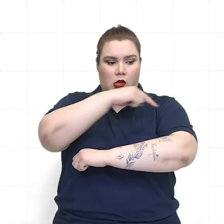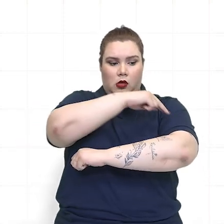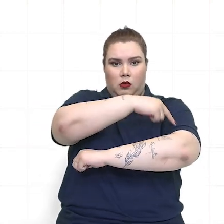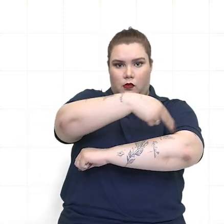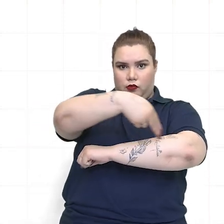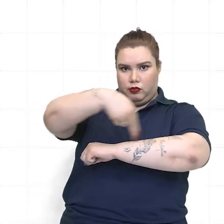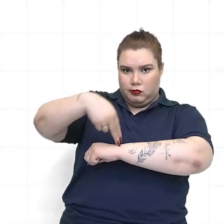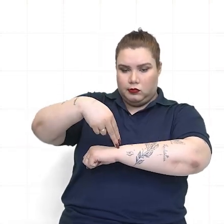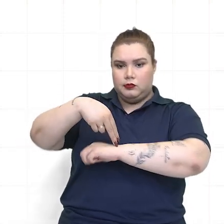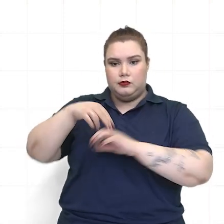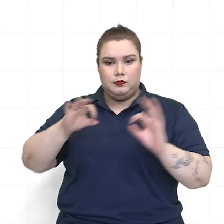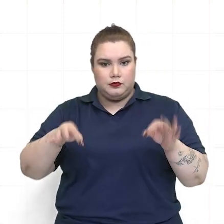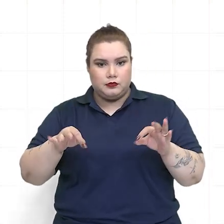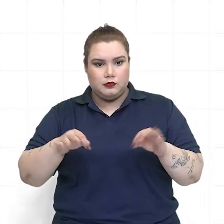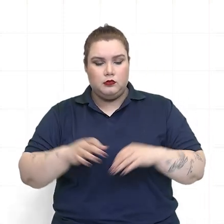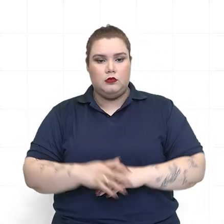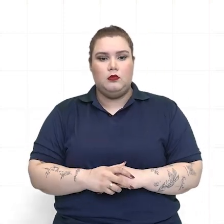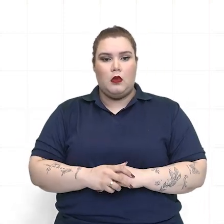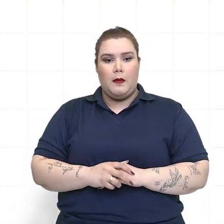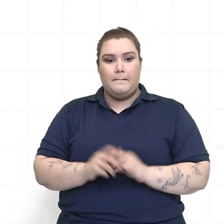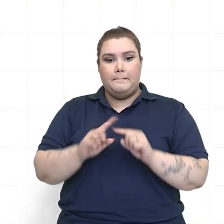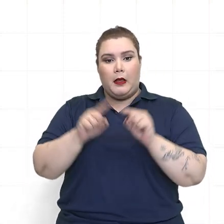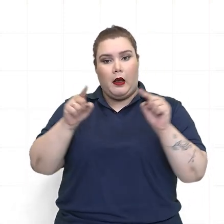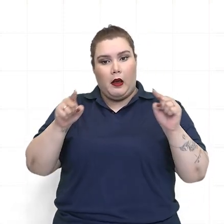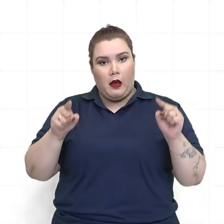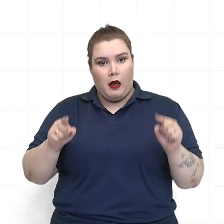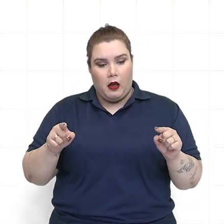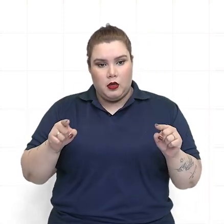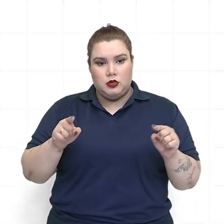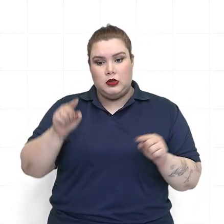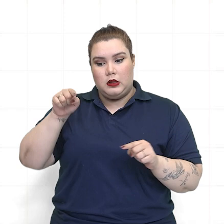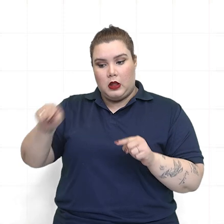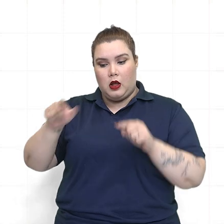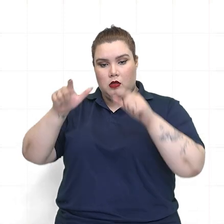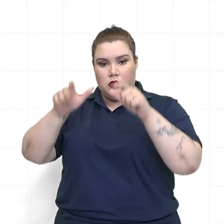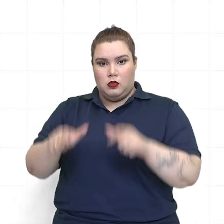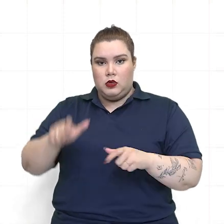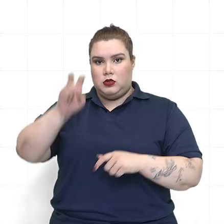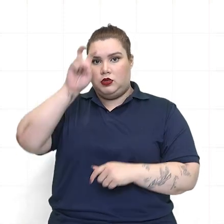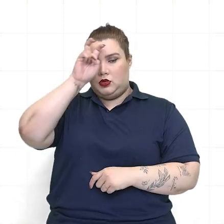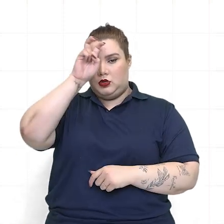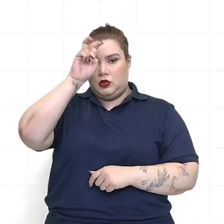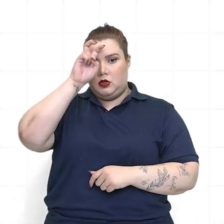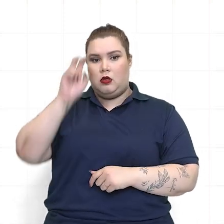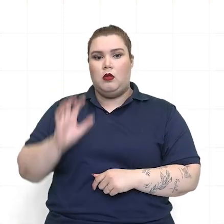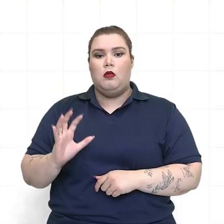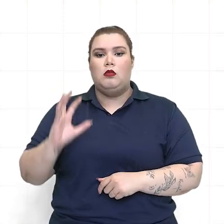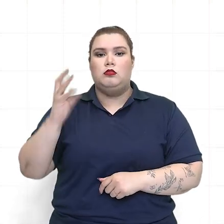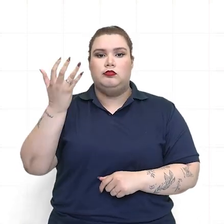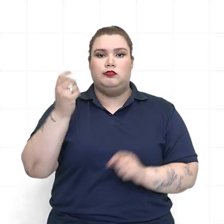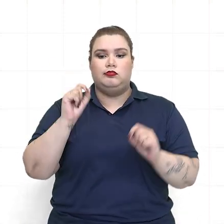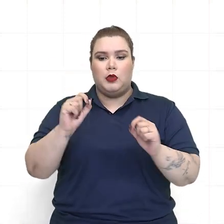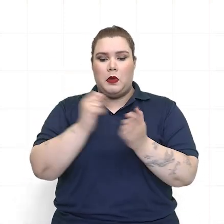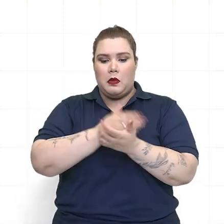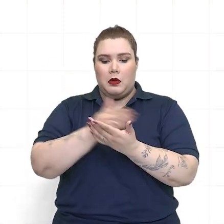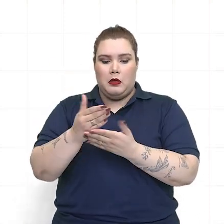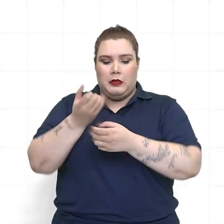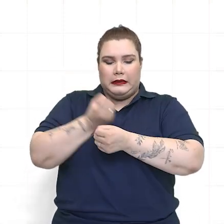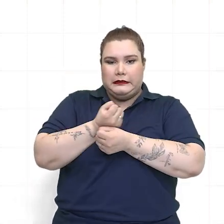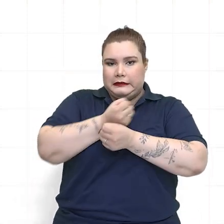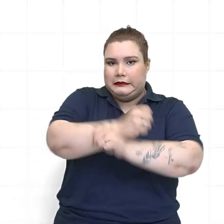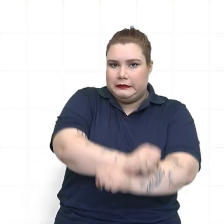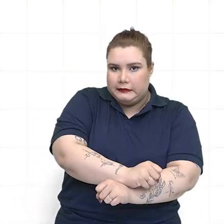alimentos. Porém, é no Egito que os hebreus vão ser escravizados. Olha